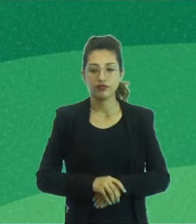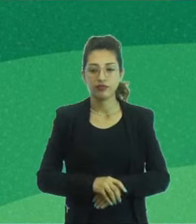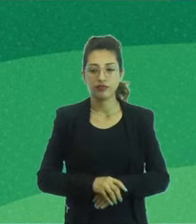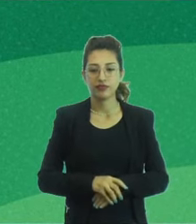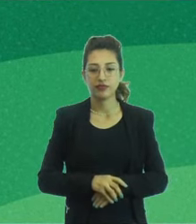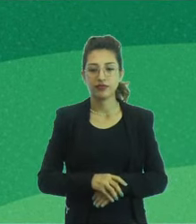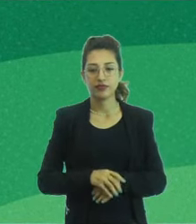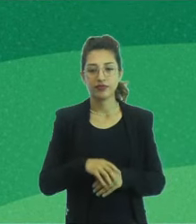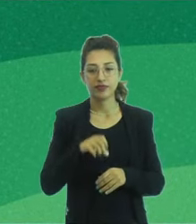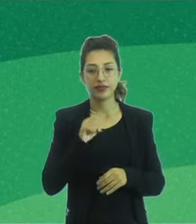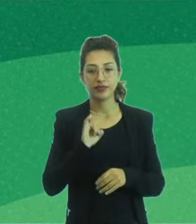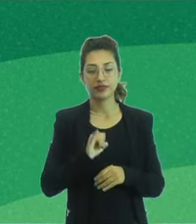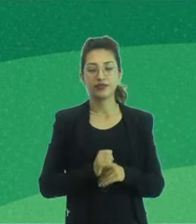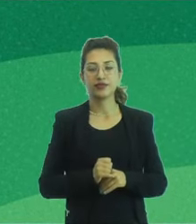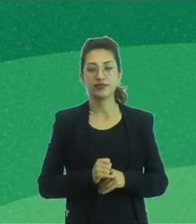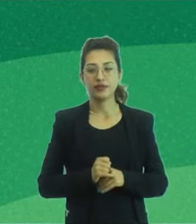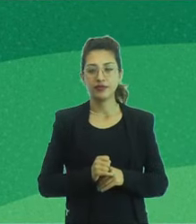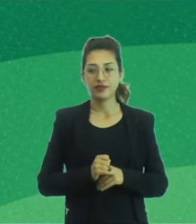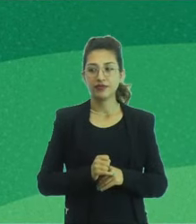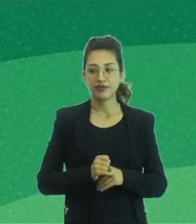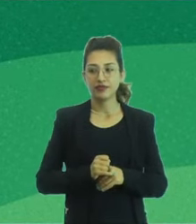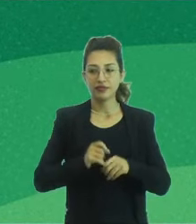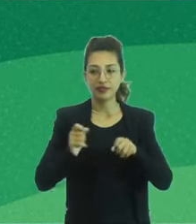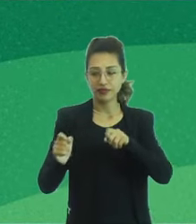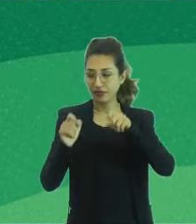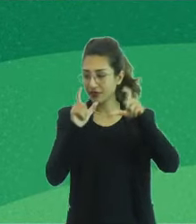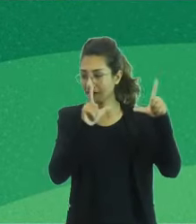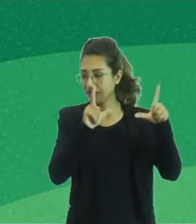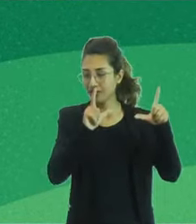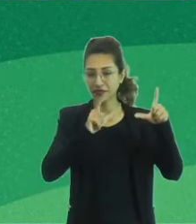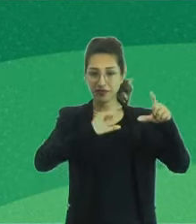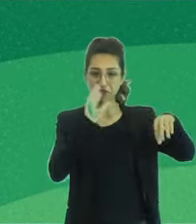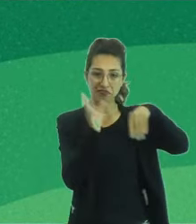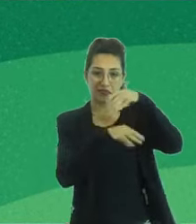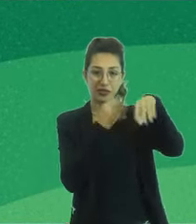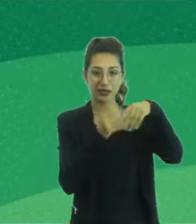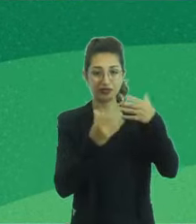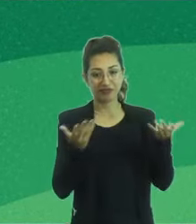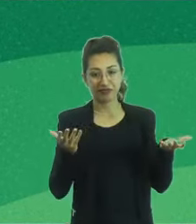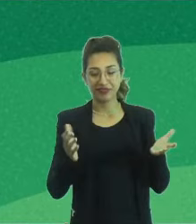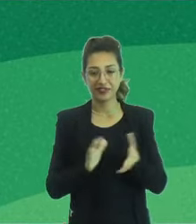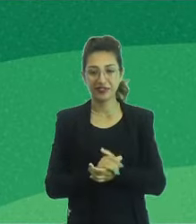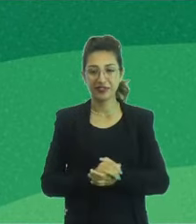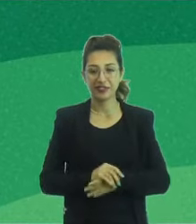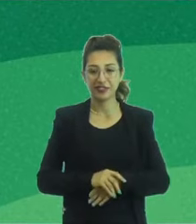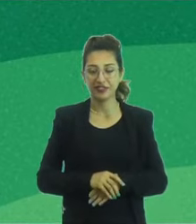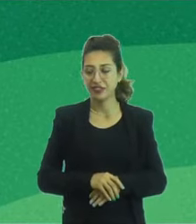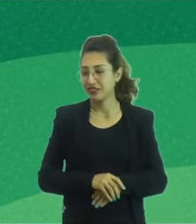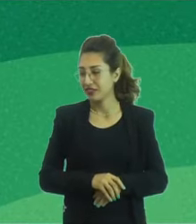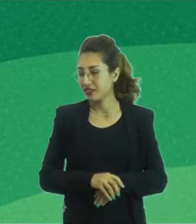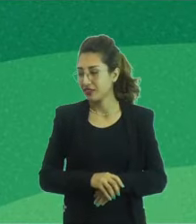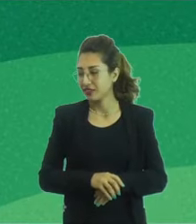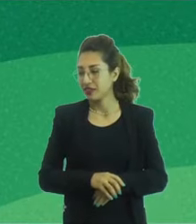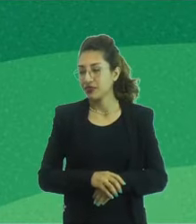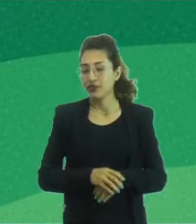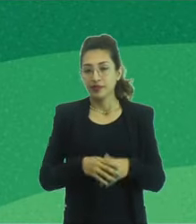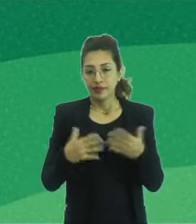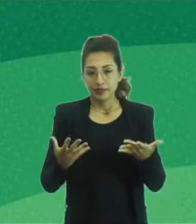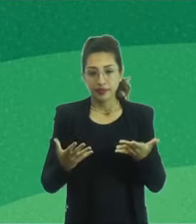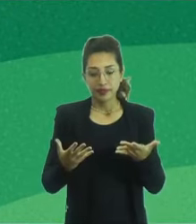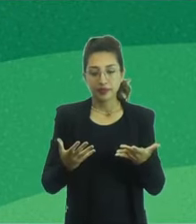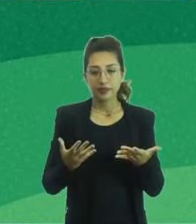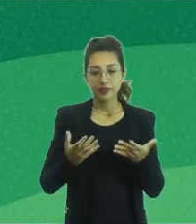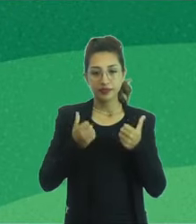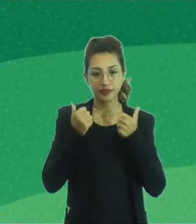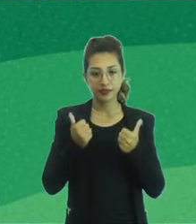se fosse assim estaria minha não tá tá vendo esse slide caótico É isso aí tão legal eu